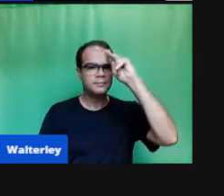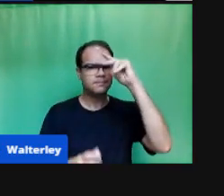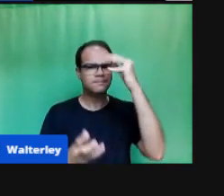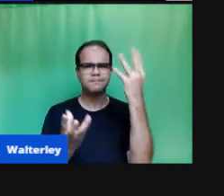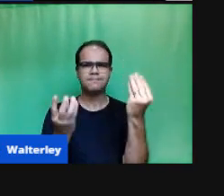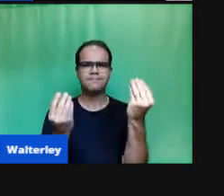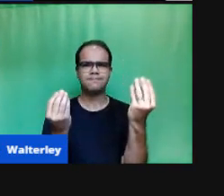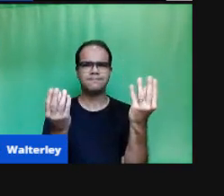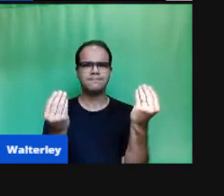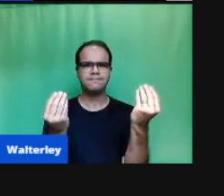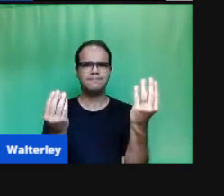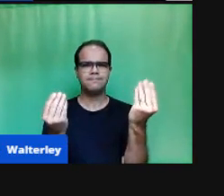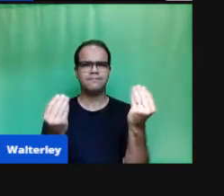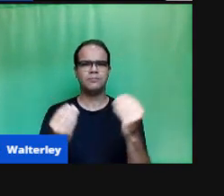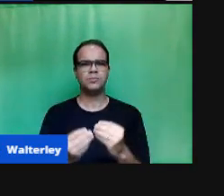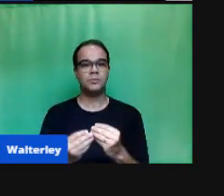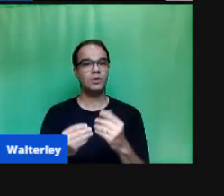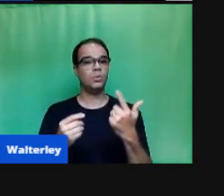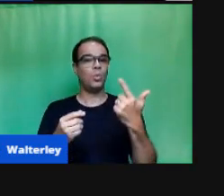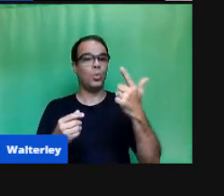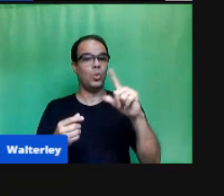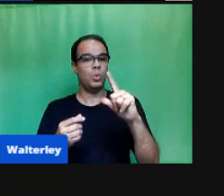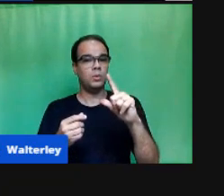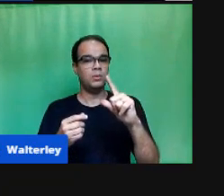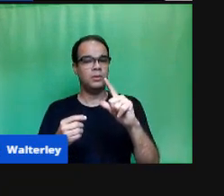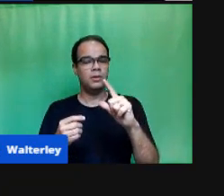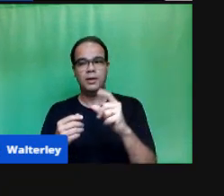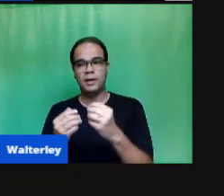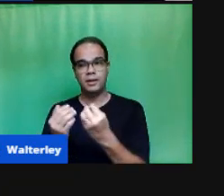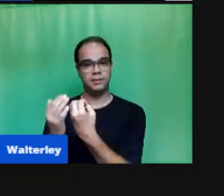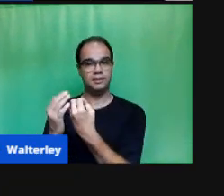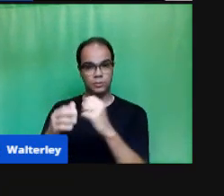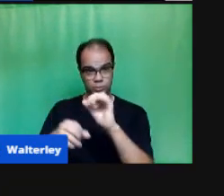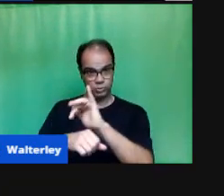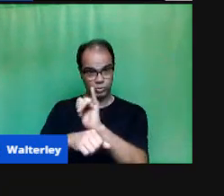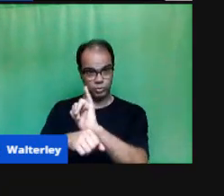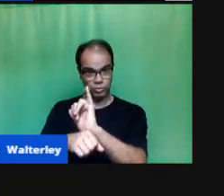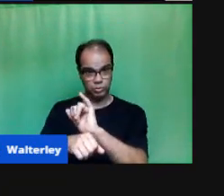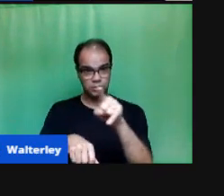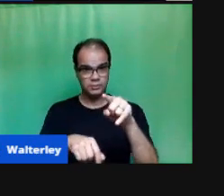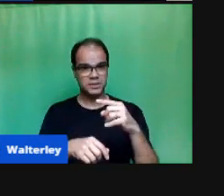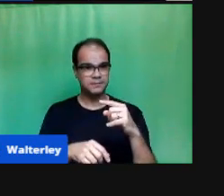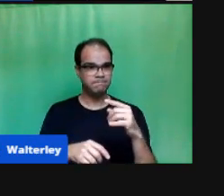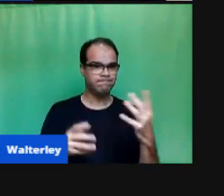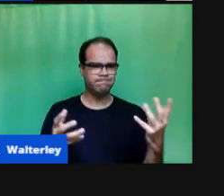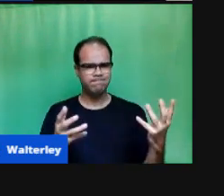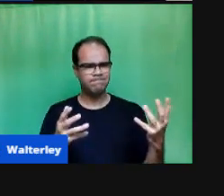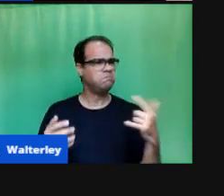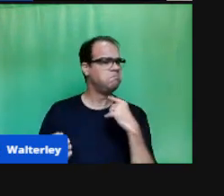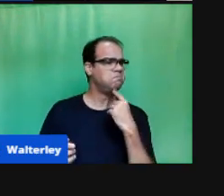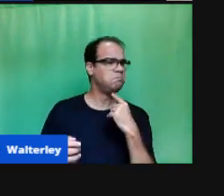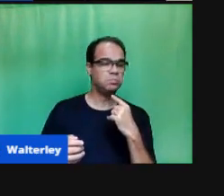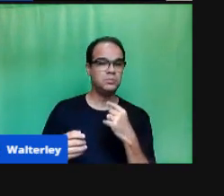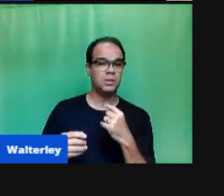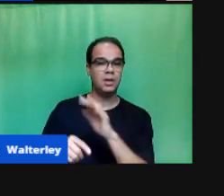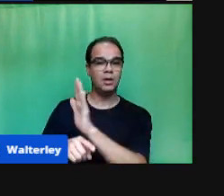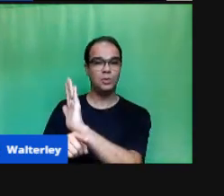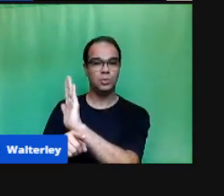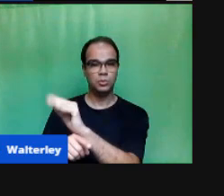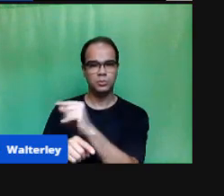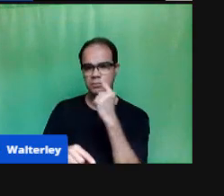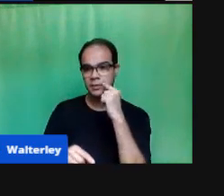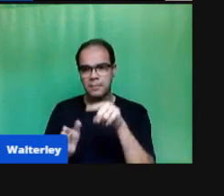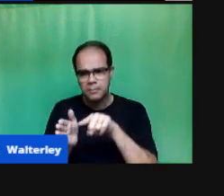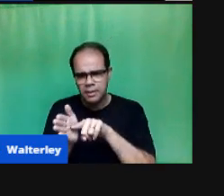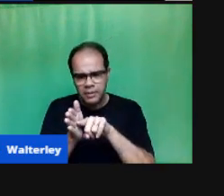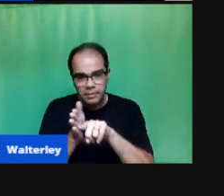encontramos muitos tutoriais de algumas coisas que nós temos dificuldade, tá? Então, assim, se eu